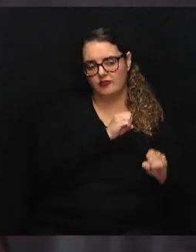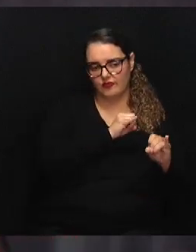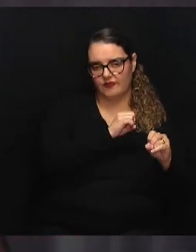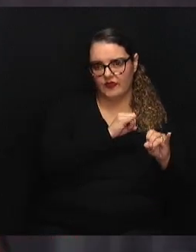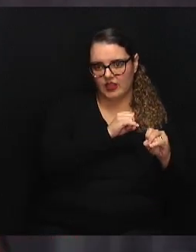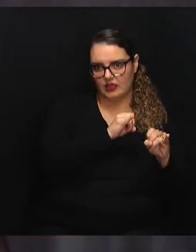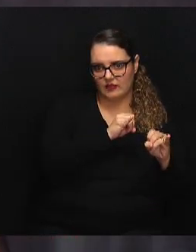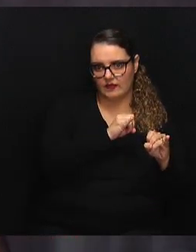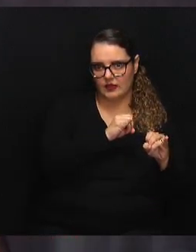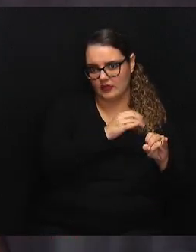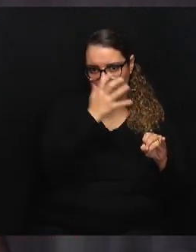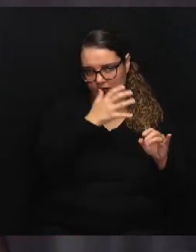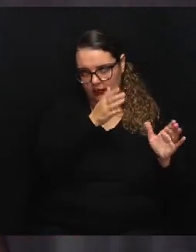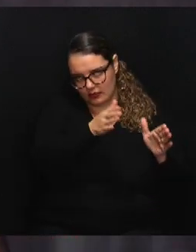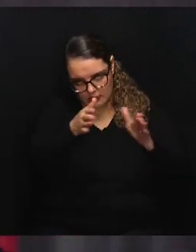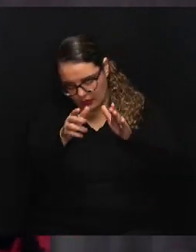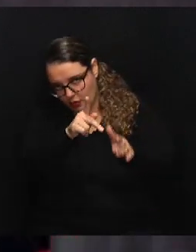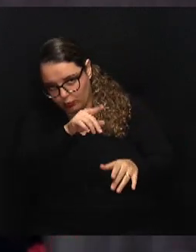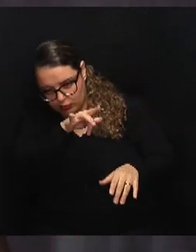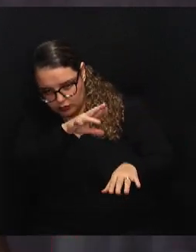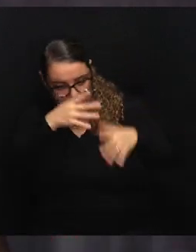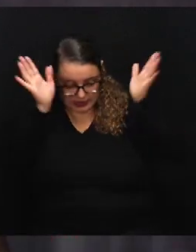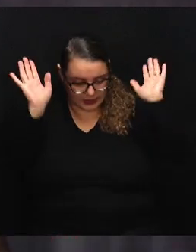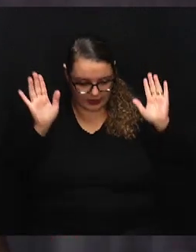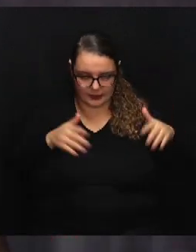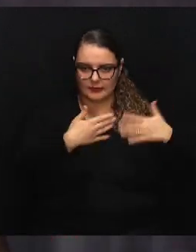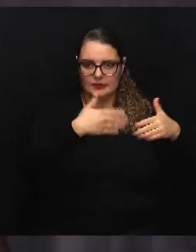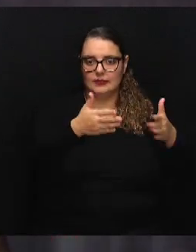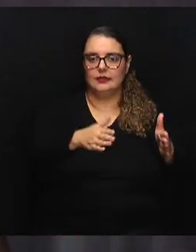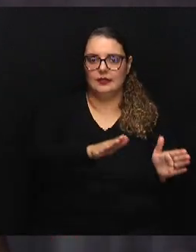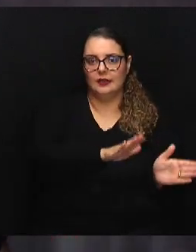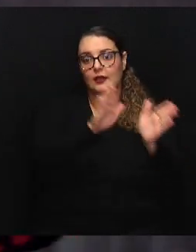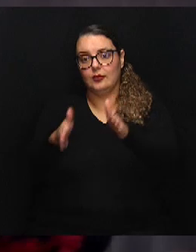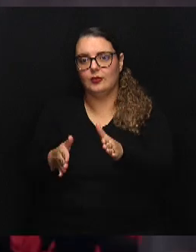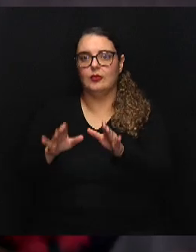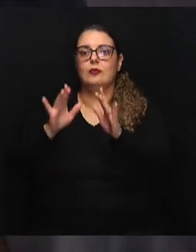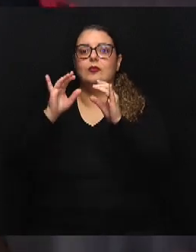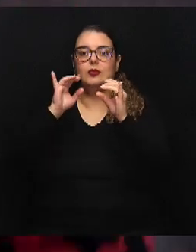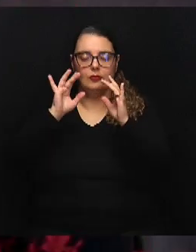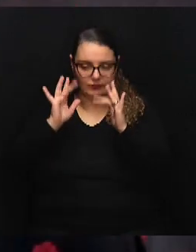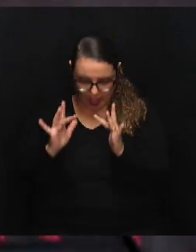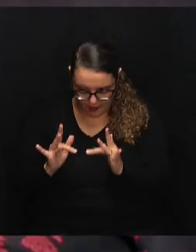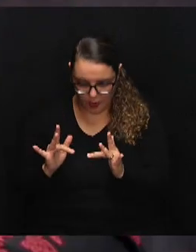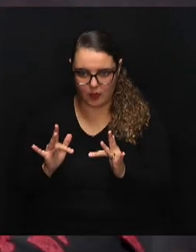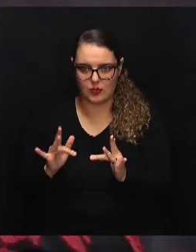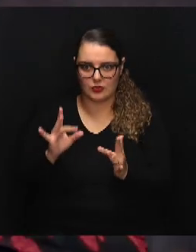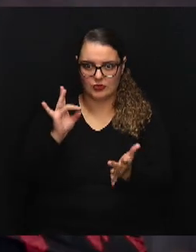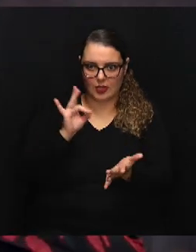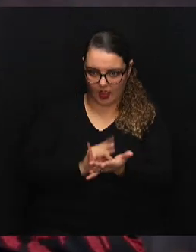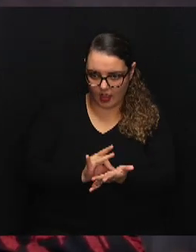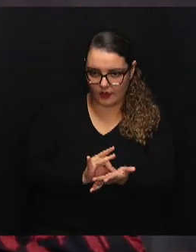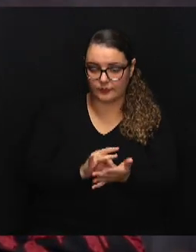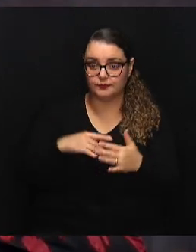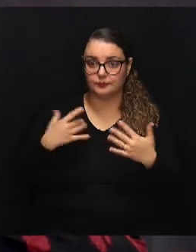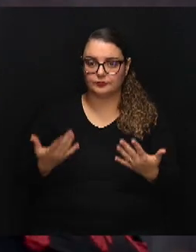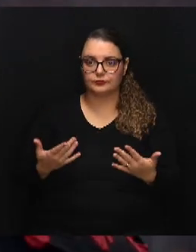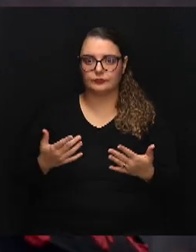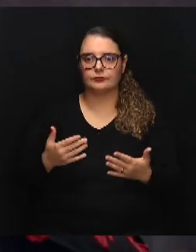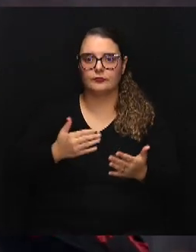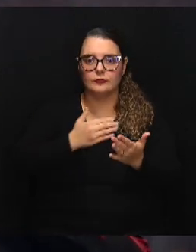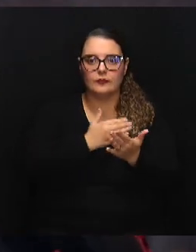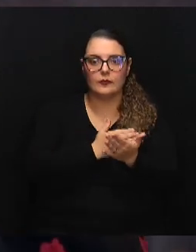Ficante sério, ficante, né, plus, sei lá. E vai pro, né, namoro, né? Assim, aquela coisa de... Então, aí você começa a